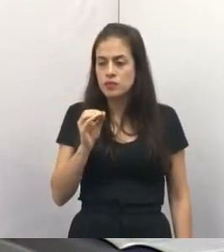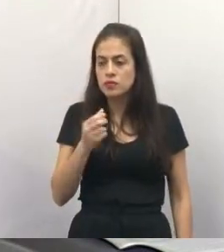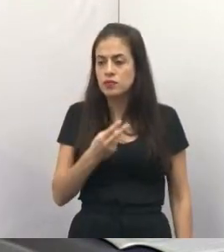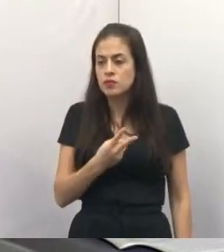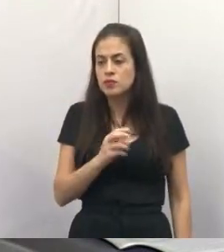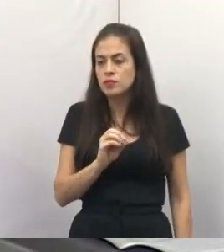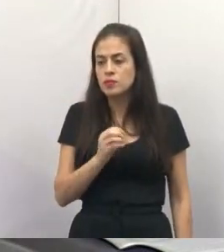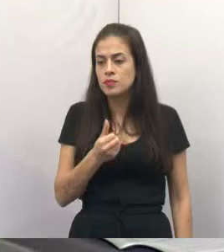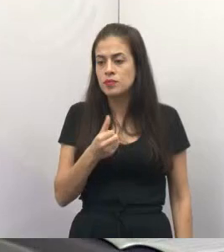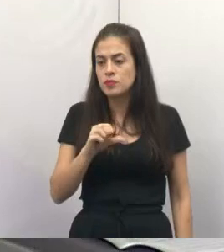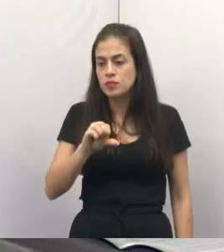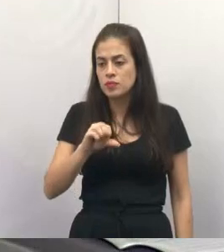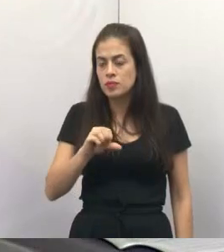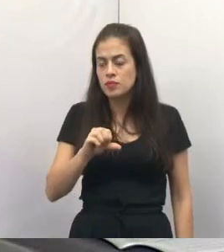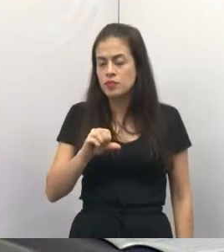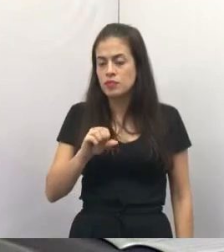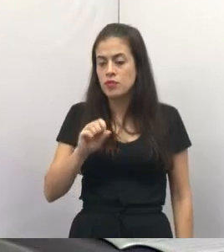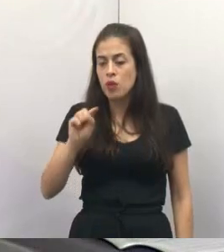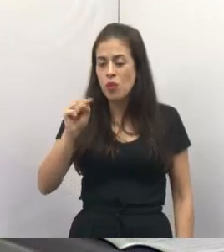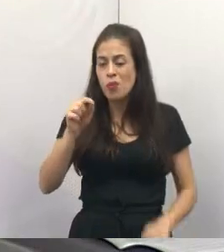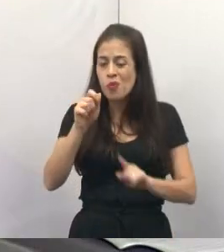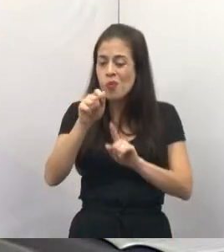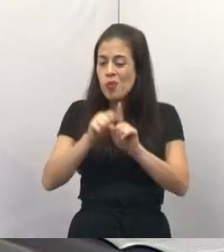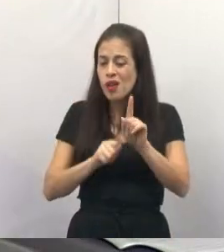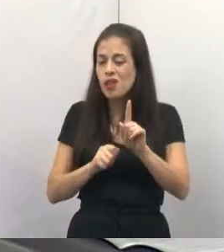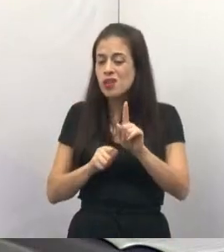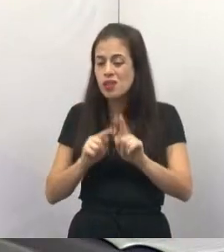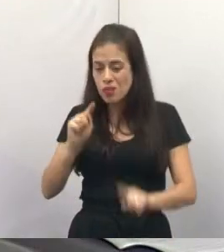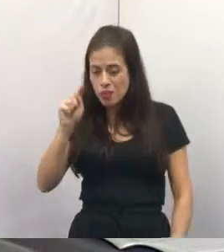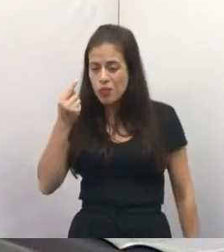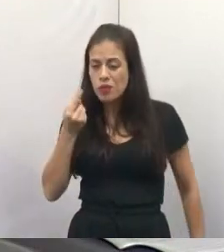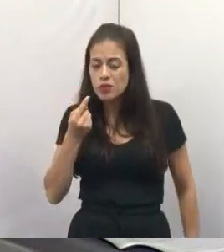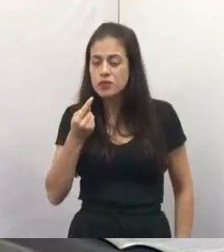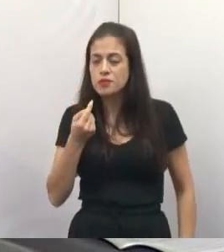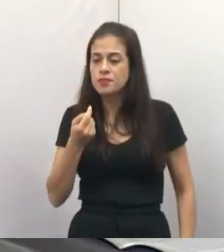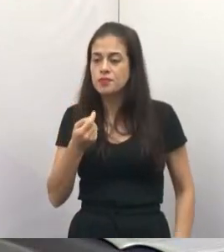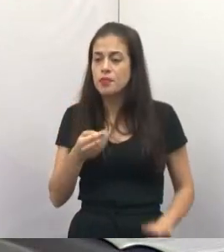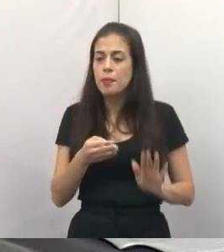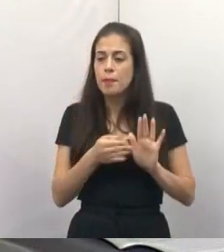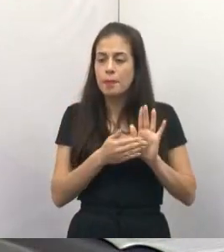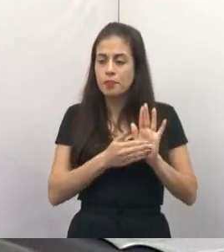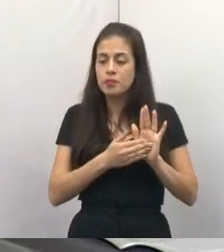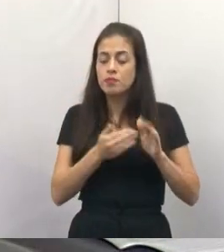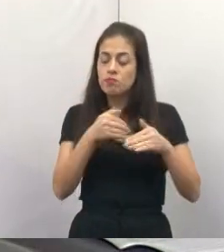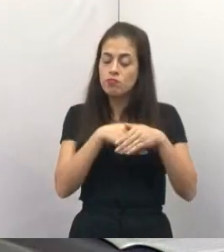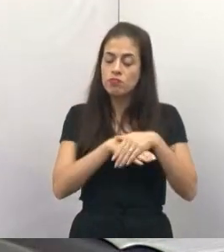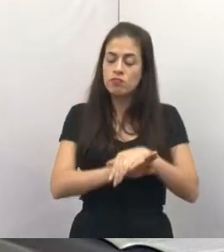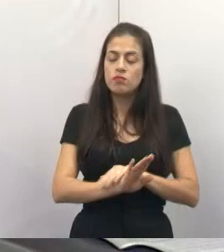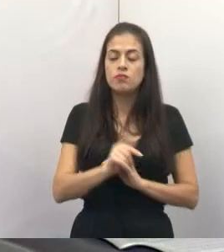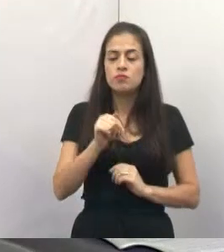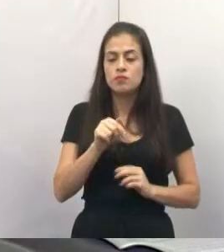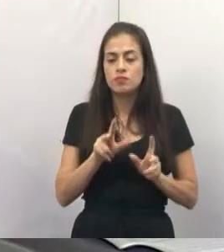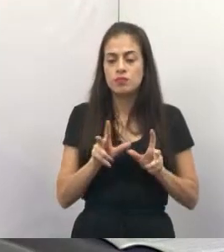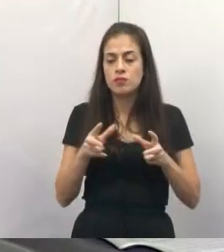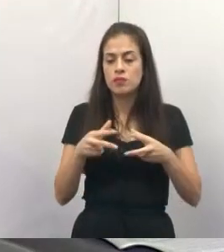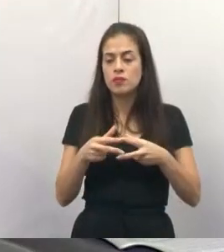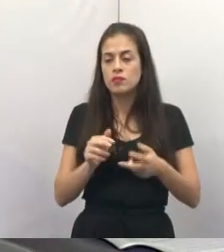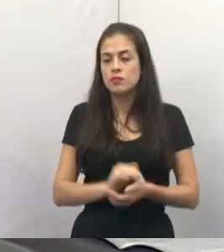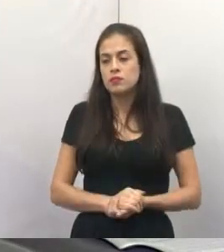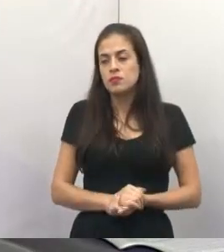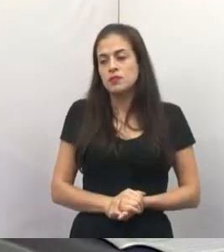após a minha proposta ter sido arquivada aqui na Casa. Nesta